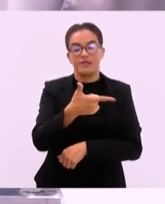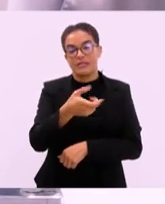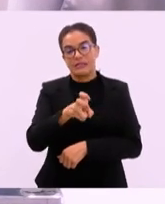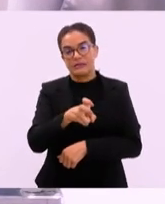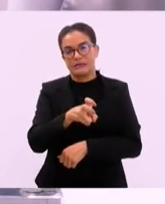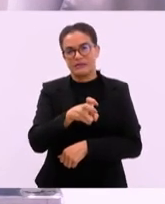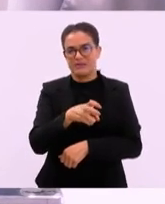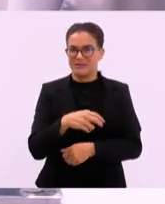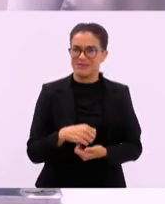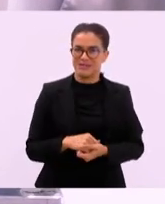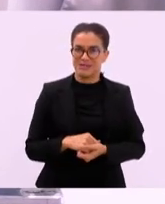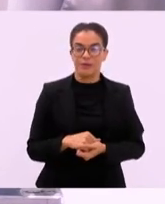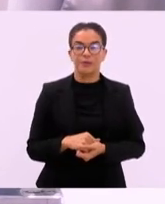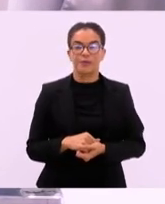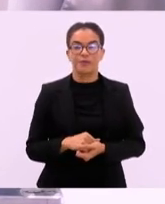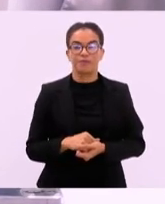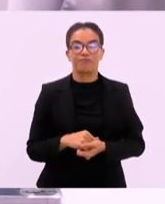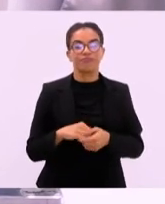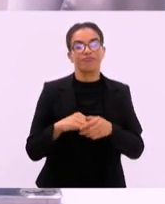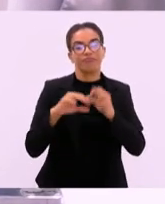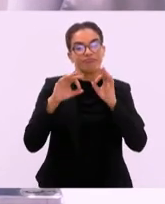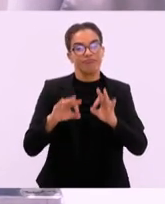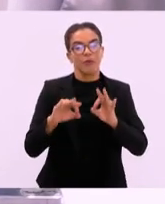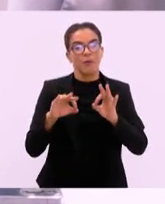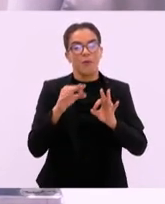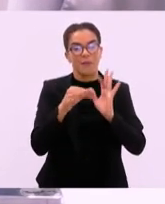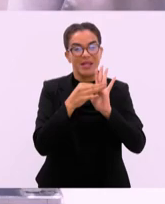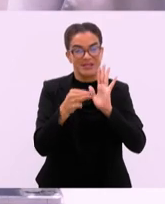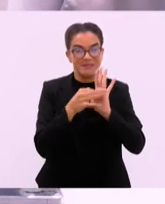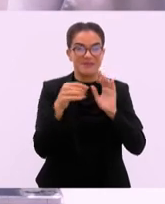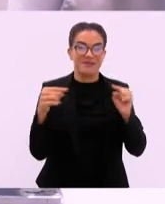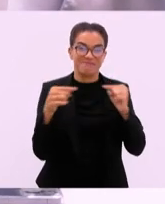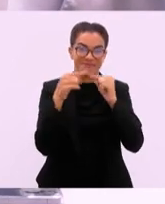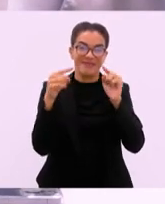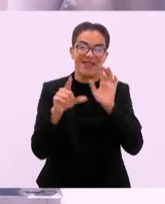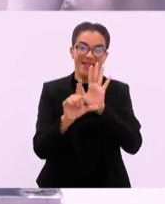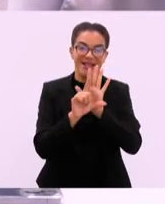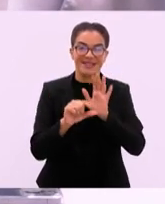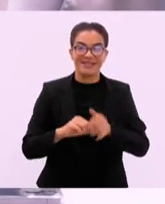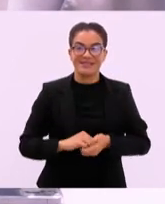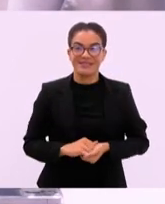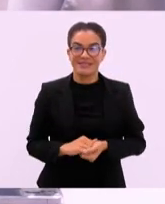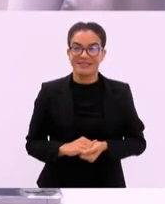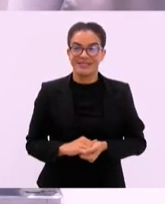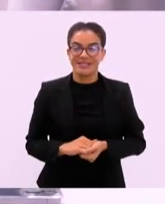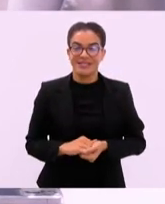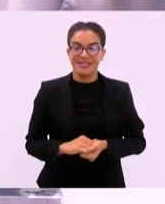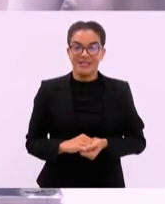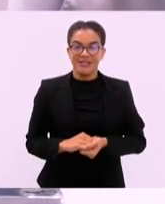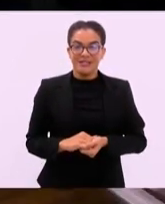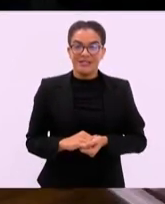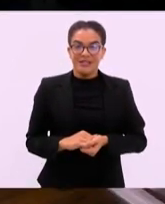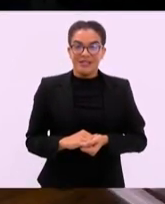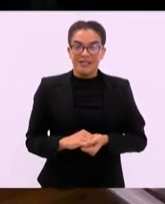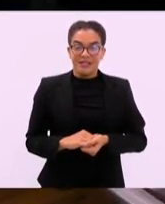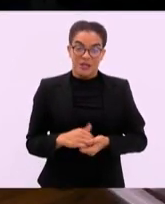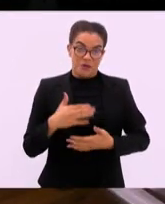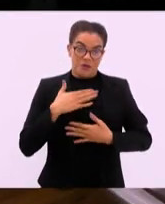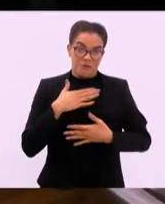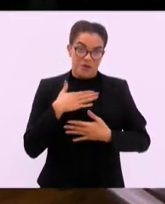Parecer é pela legalidade. Em discussão. Para discutir. Para discutir, deputado Carlos Mink. Olha, o meu